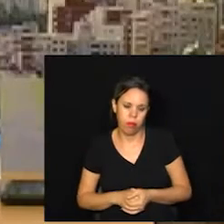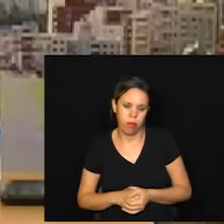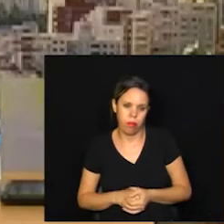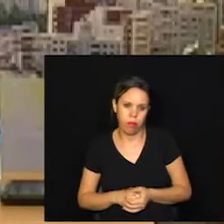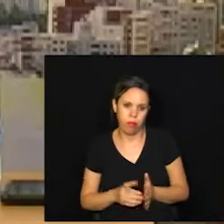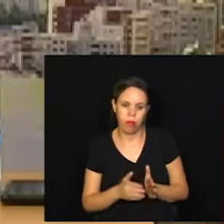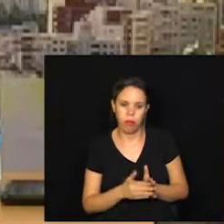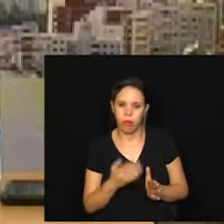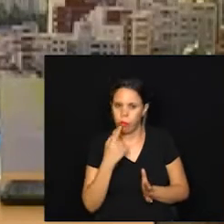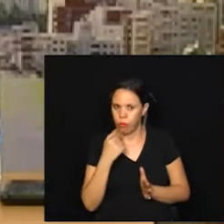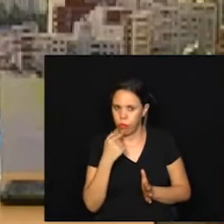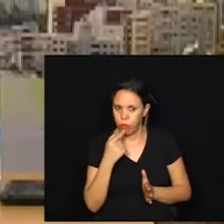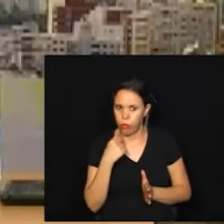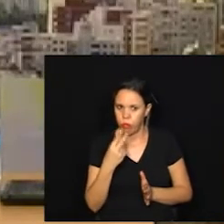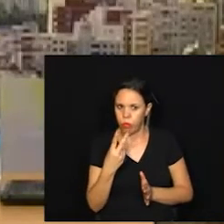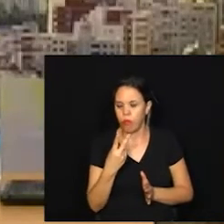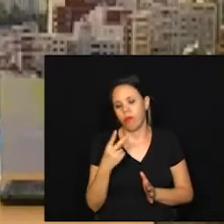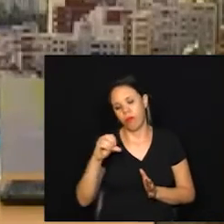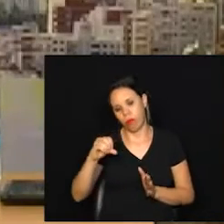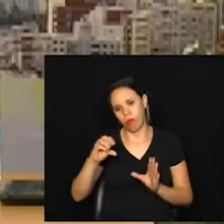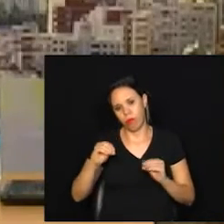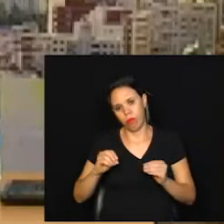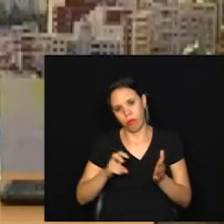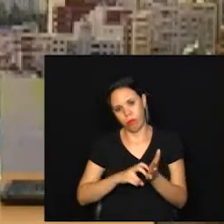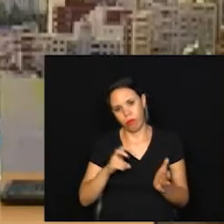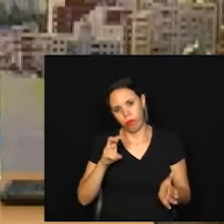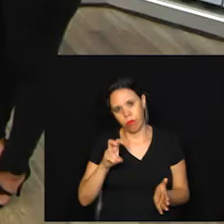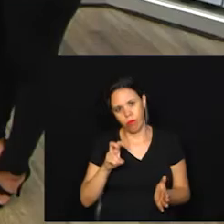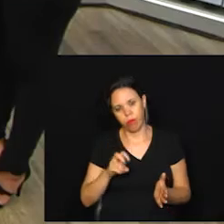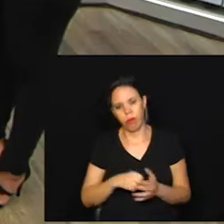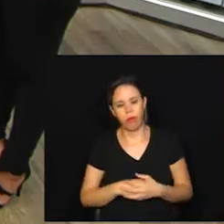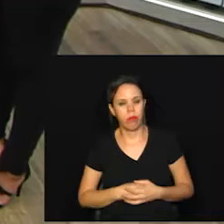fase vermelha das 21 às 5 horas da manhã.